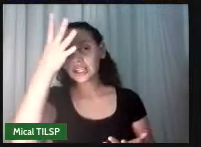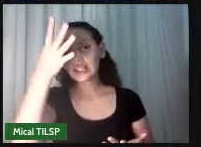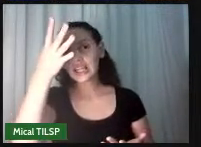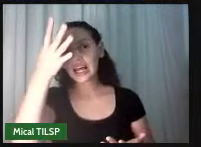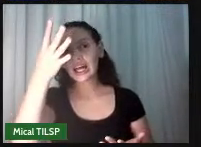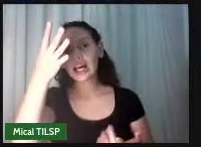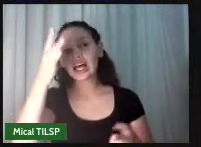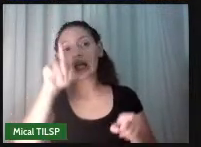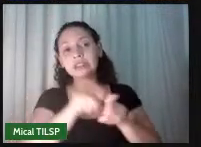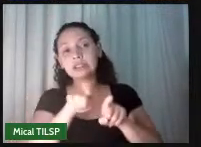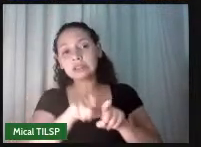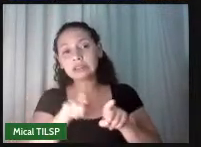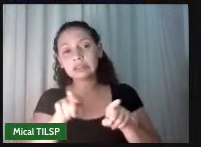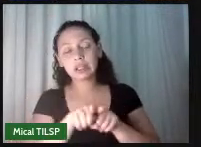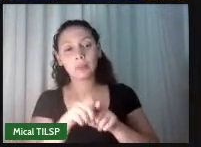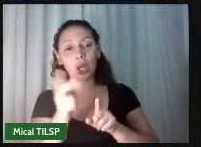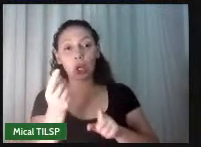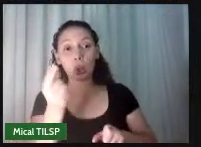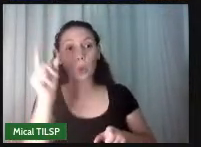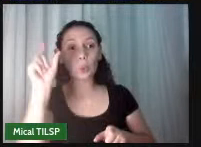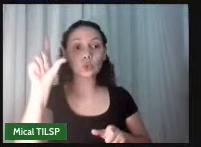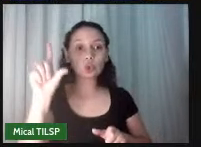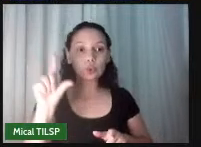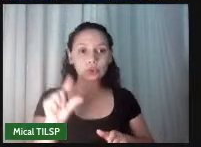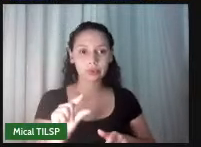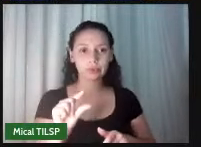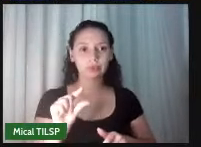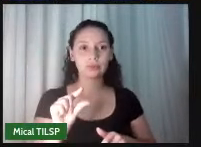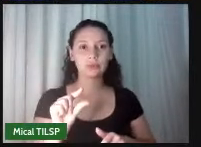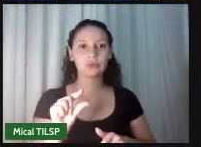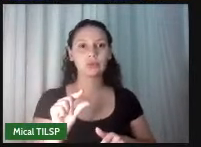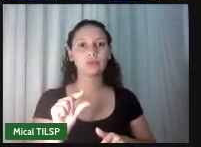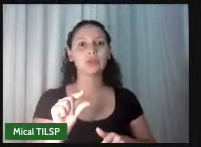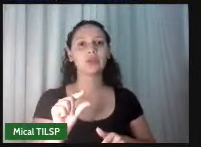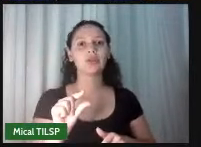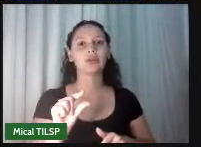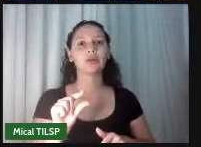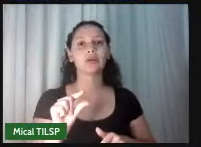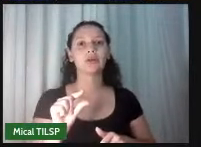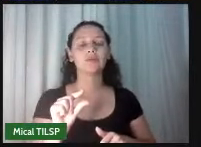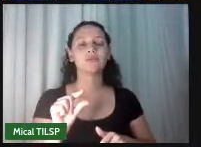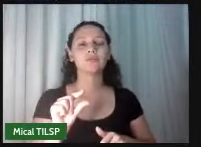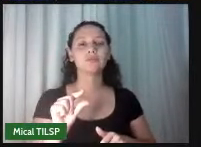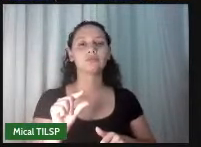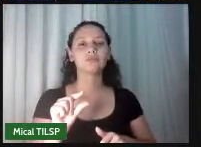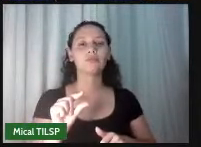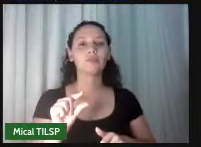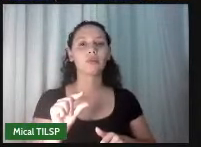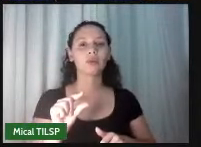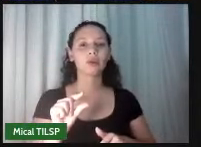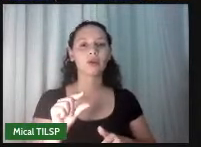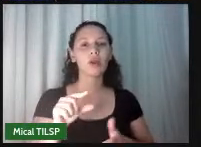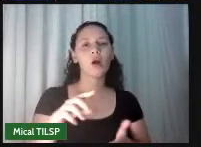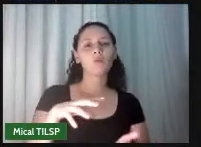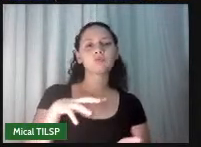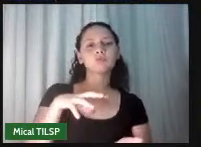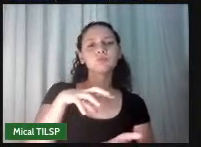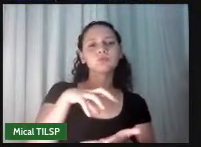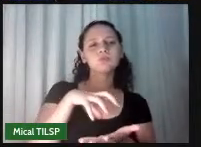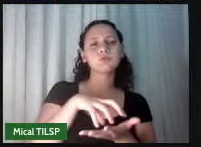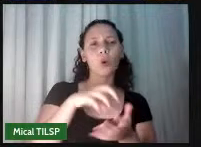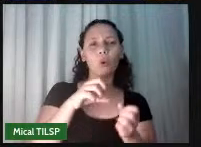né, no sistema lógico, ok? O setor público federal, o setor Poder Executivo,